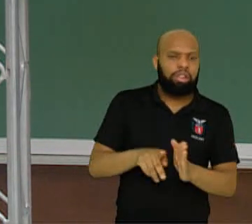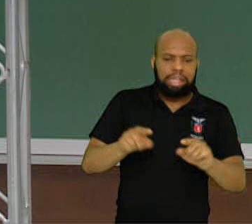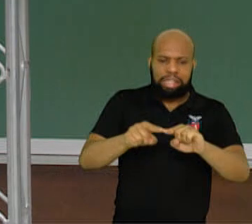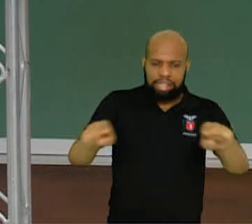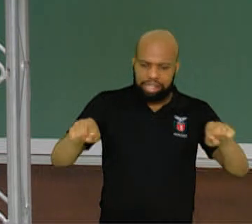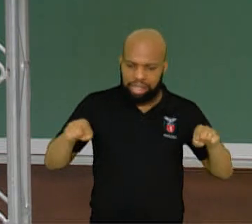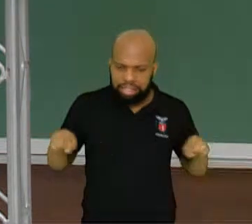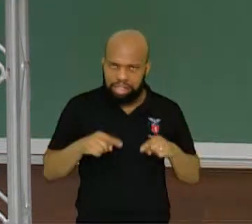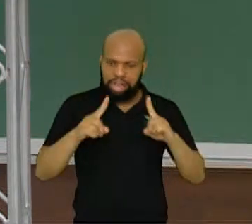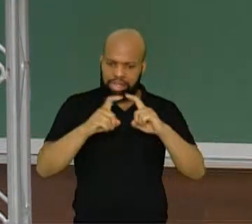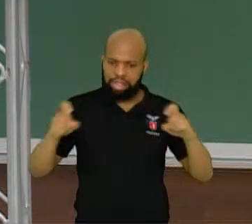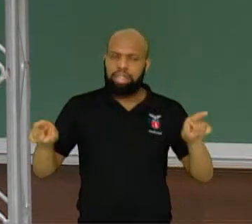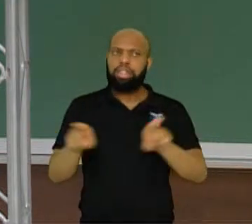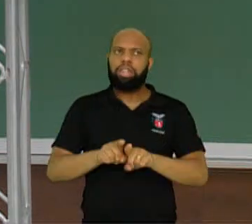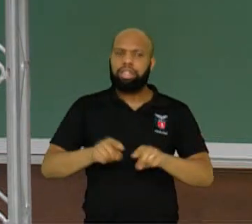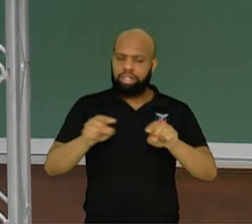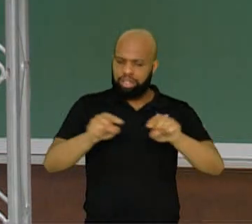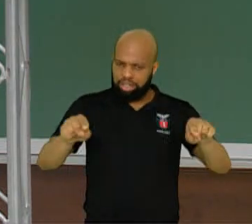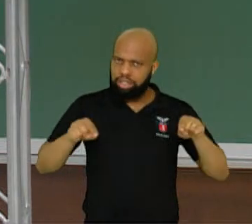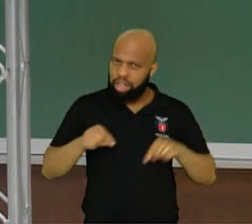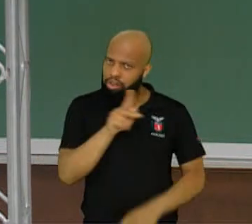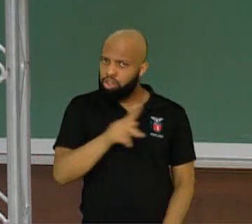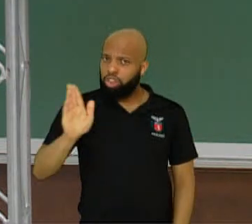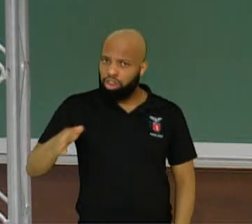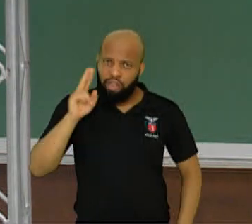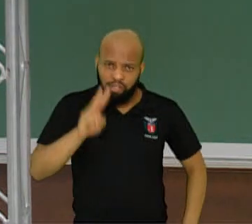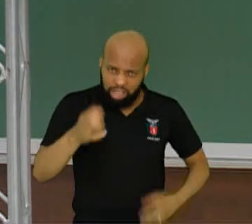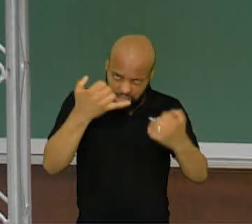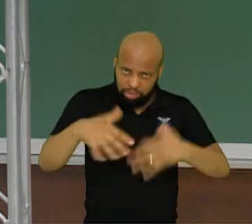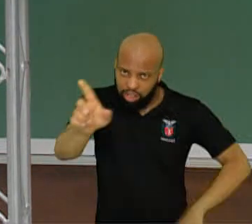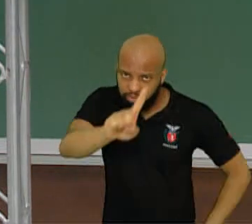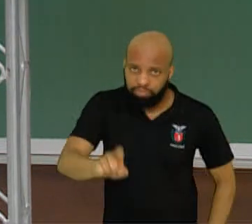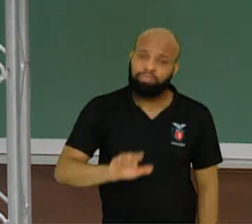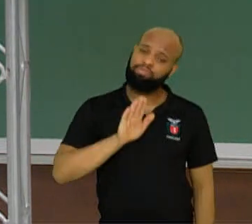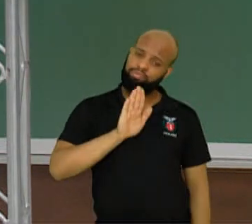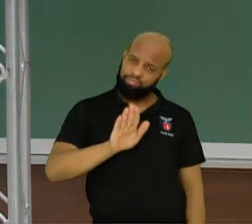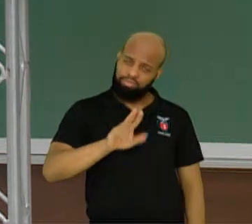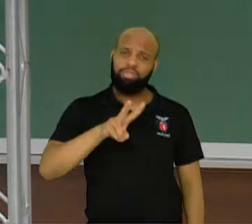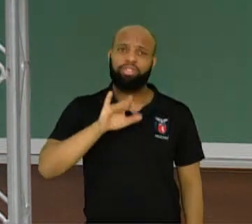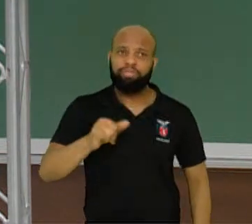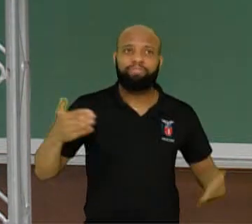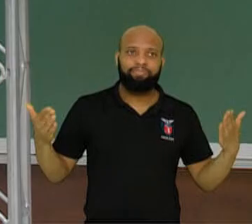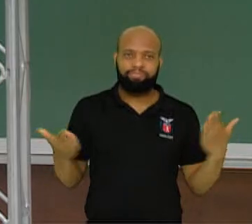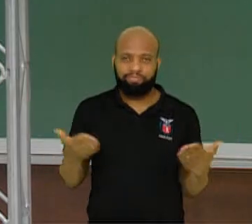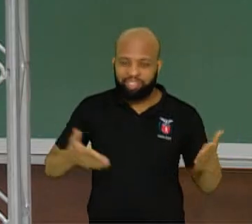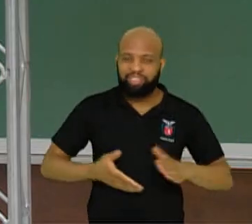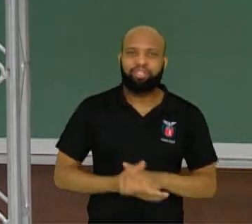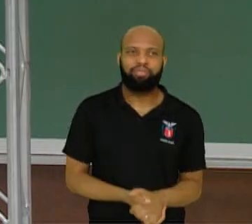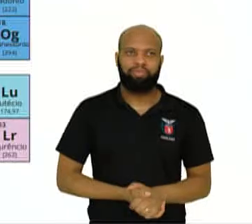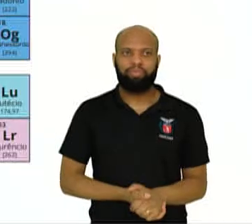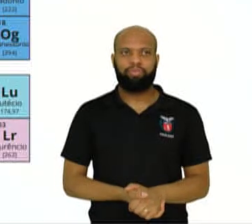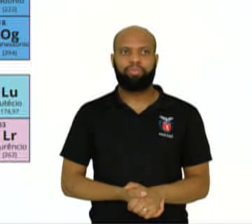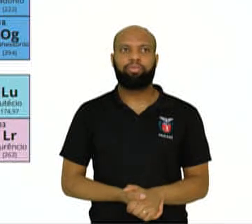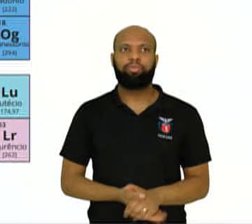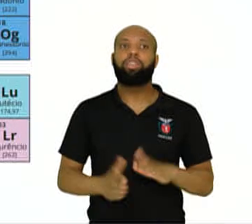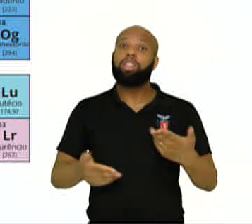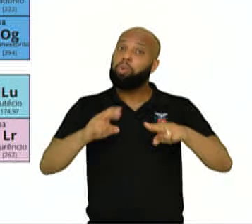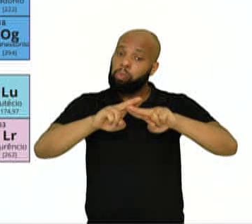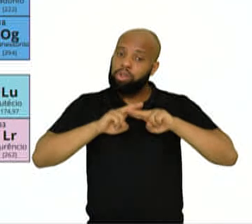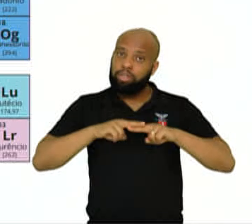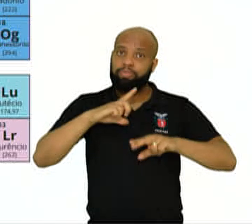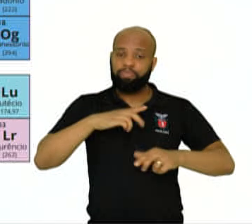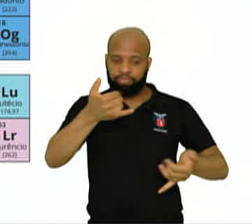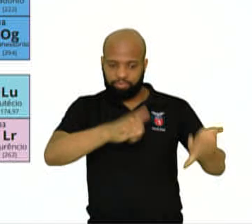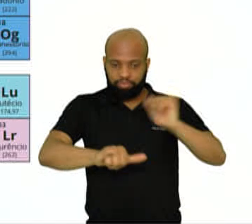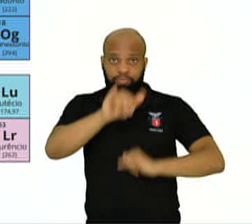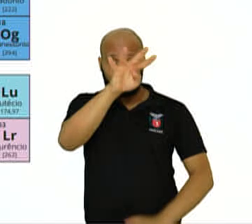Na sala dos professores eu já vi. Você não vai explicar sobre isso? Vou. É nessa tela de agora. Por isso, os